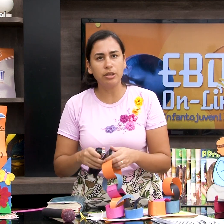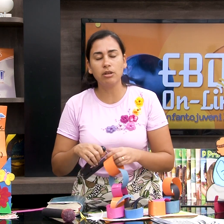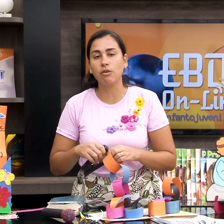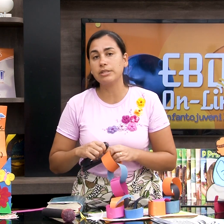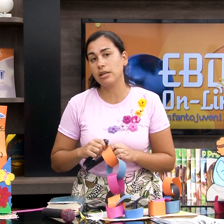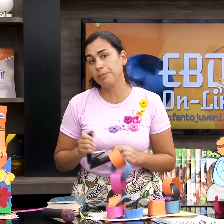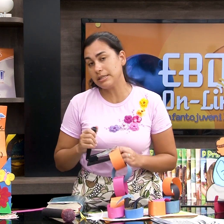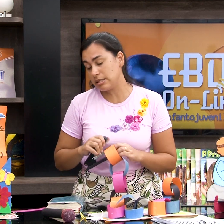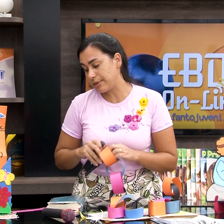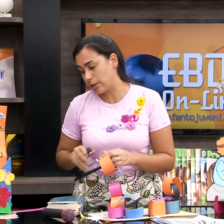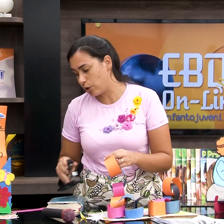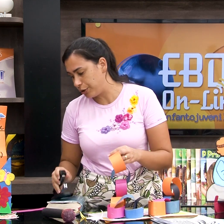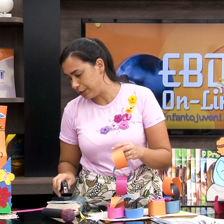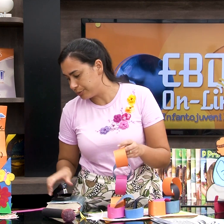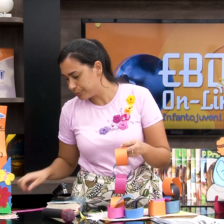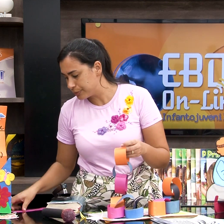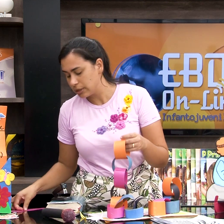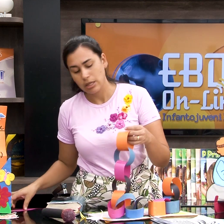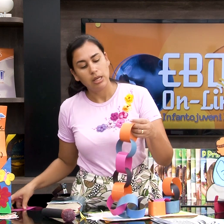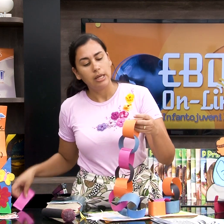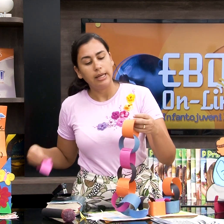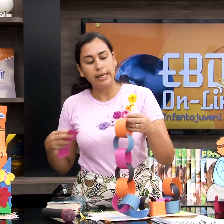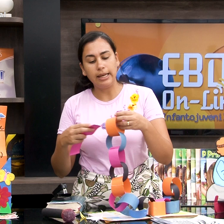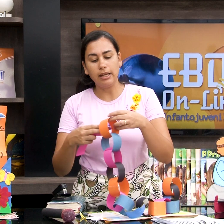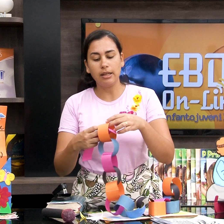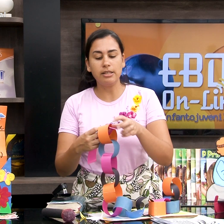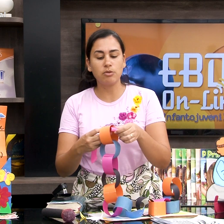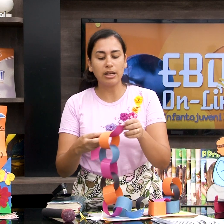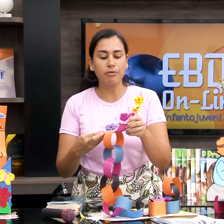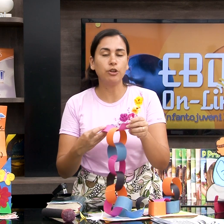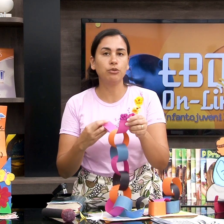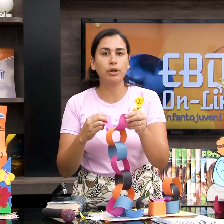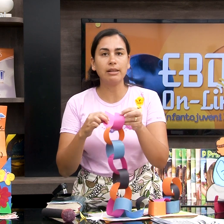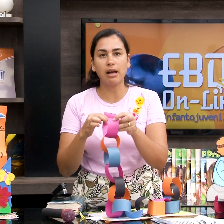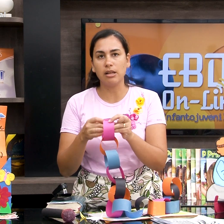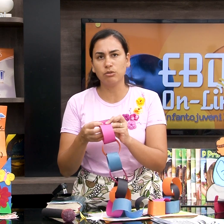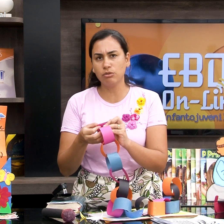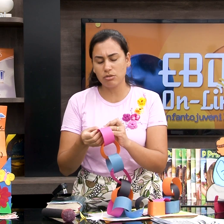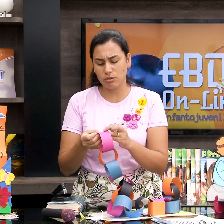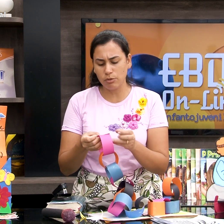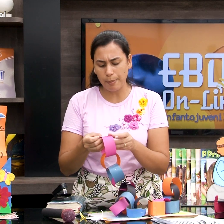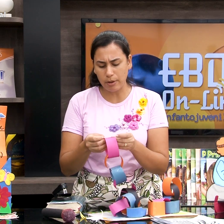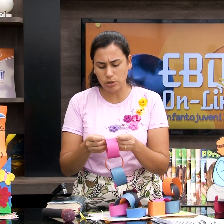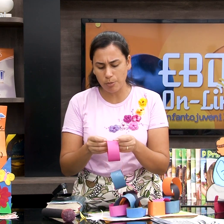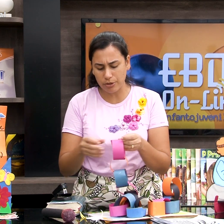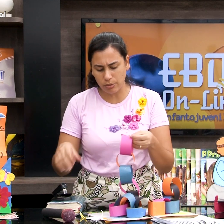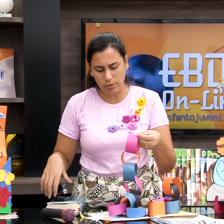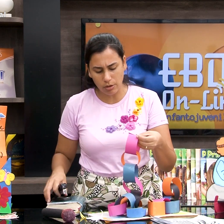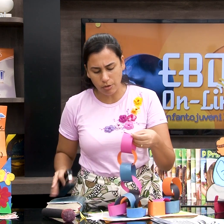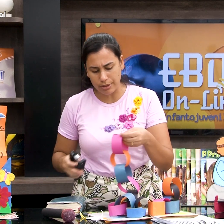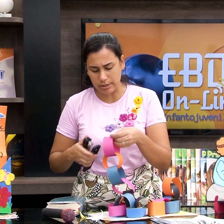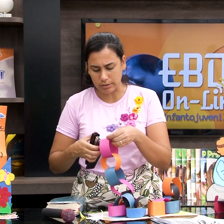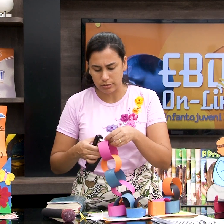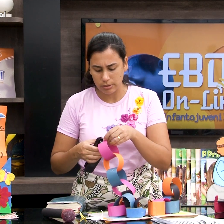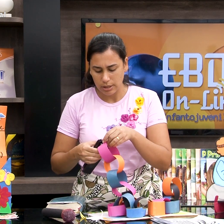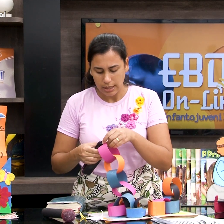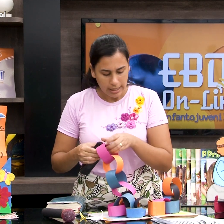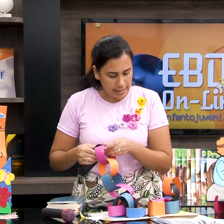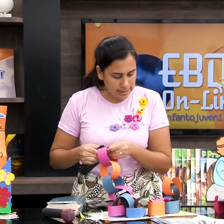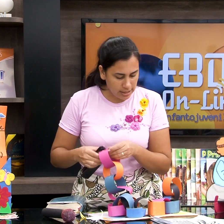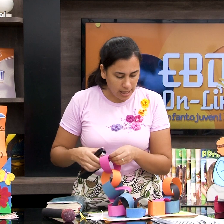esse papel colorido, não. Você não precisa fazer colorido. E isso daqui foi tudo retalho. Tudo papel que sobrou de alguma